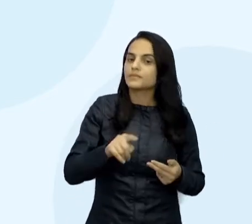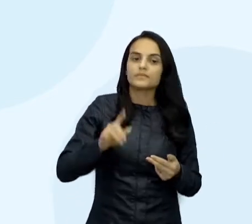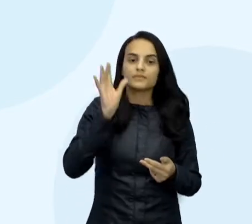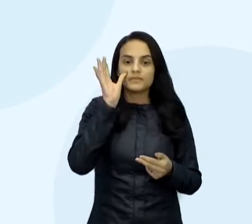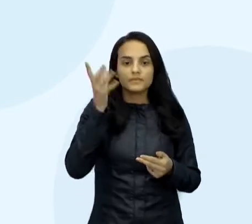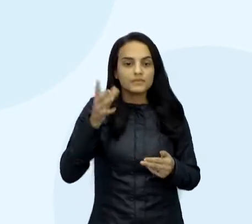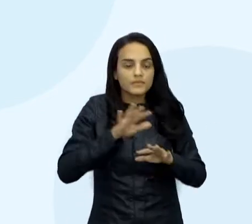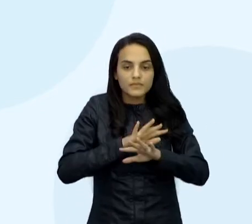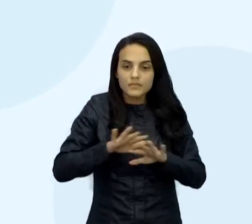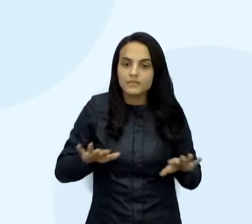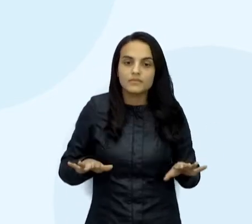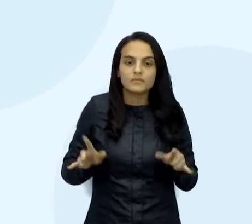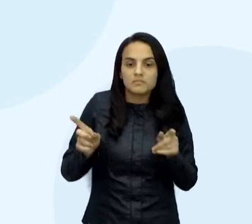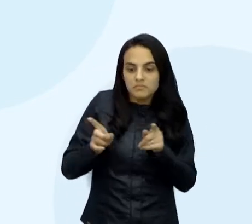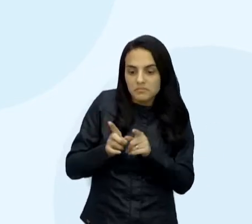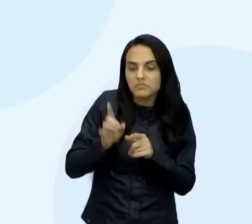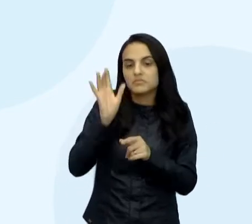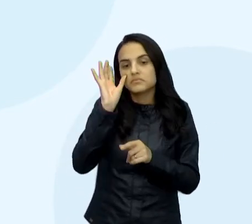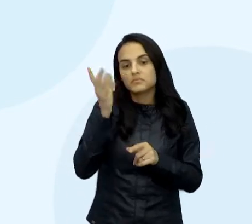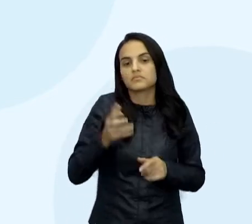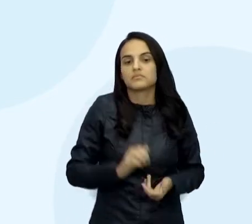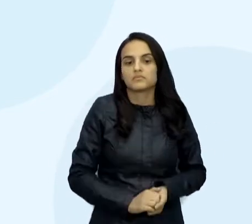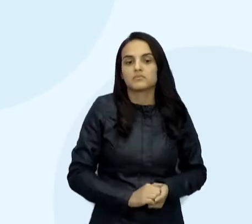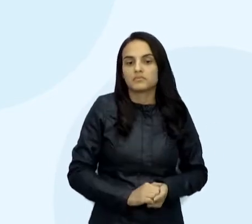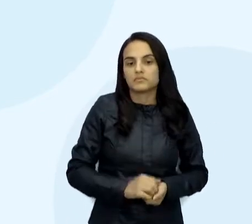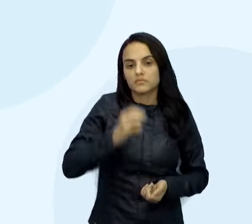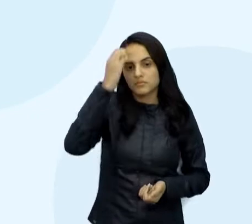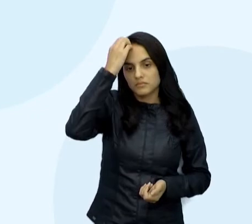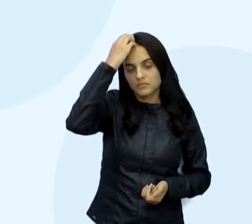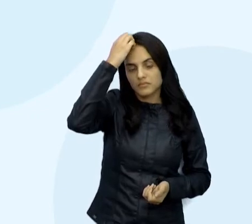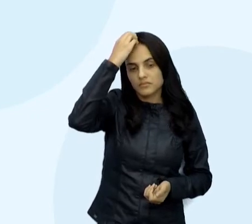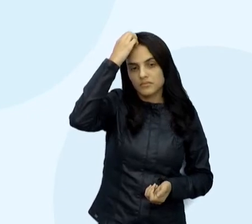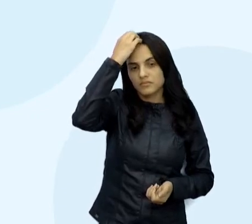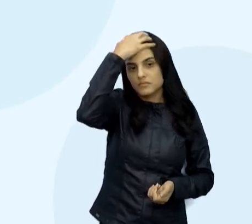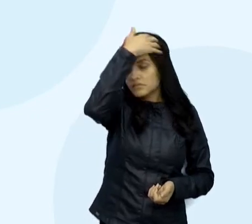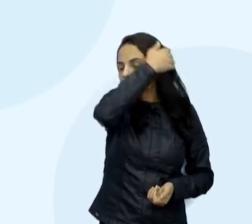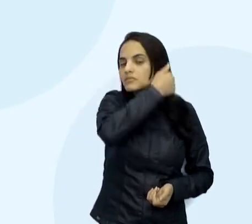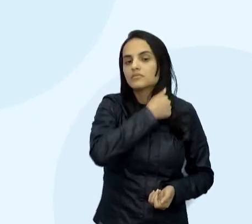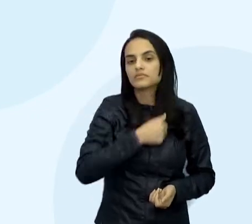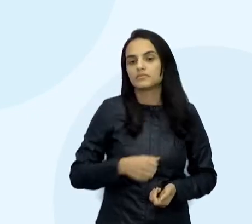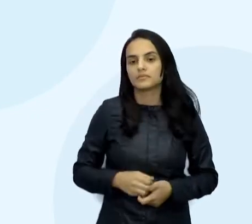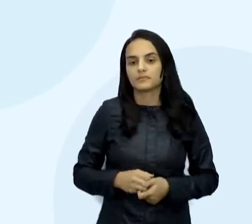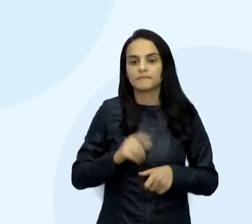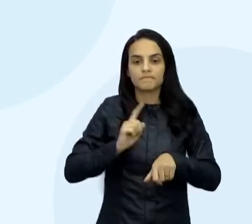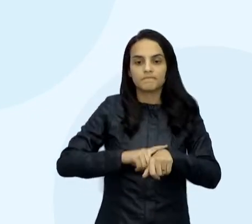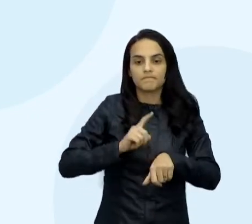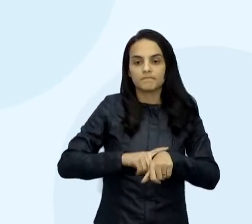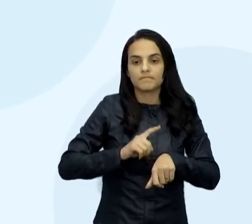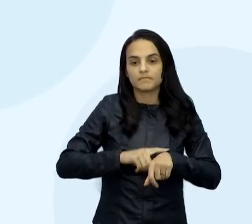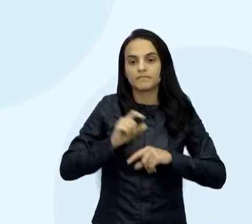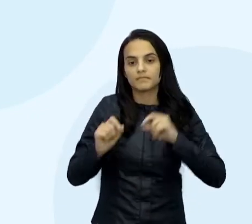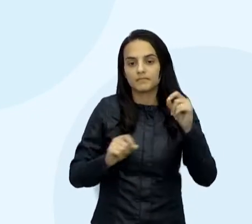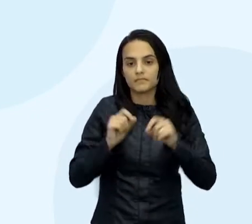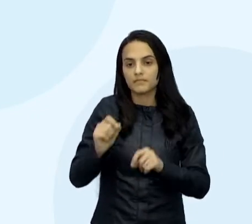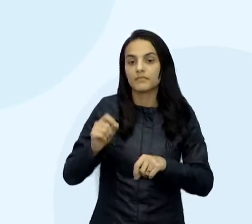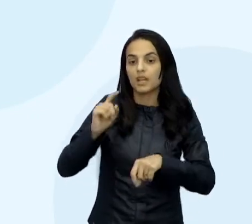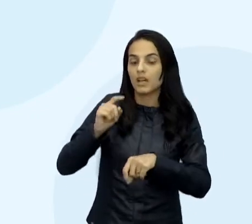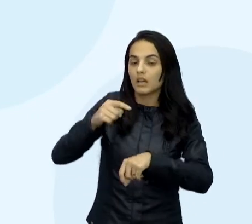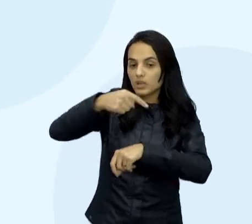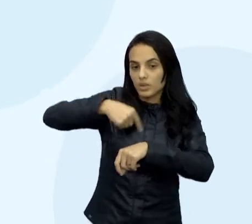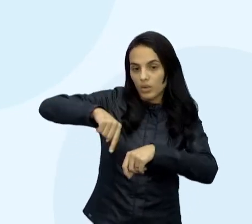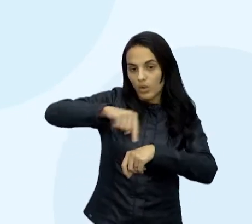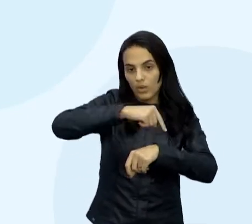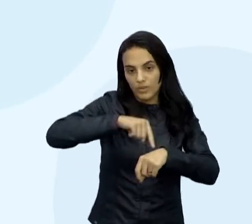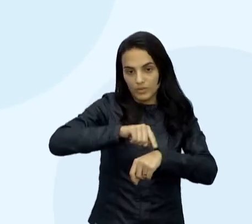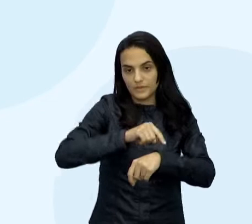só fazendo esse pequeno cálculo. Pega a potência e multiplica pelo tempo. Só que neste caso, ó, o tempo é dado em hora, tá certo? Tem que fazer